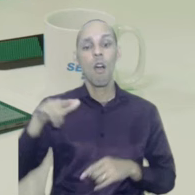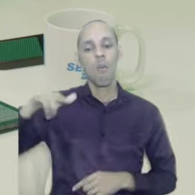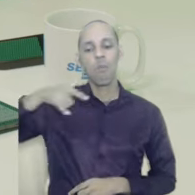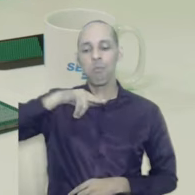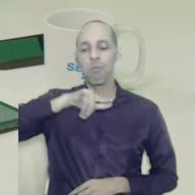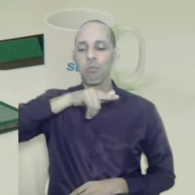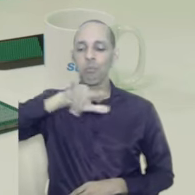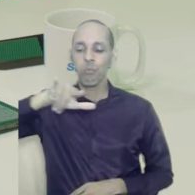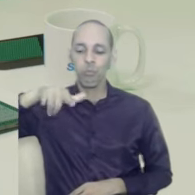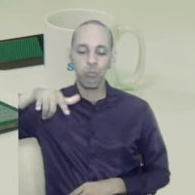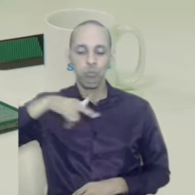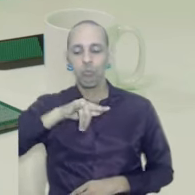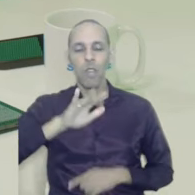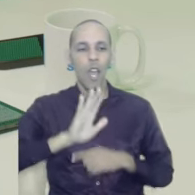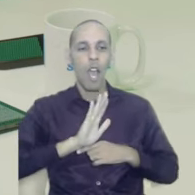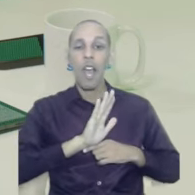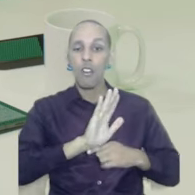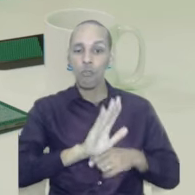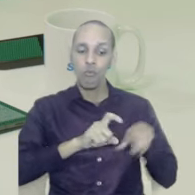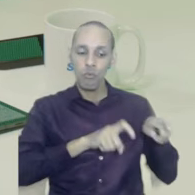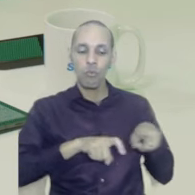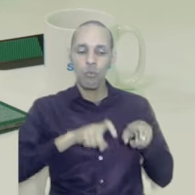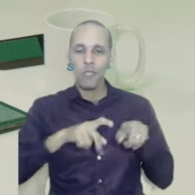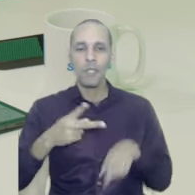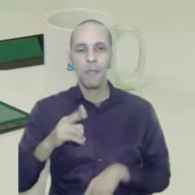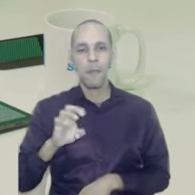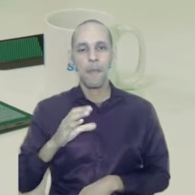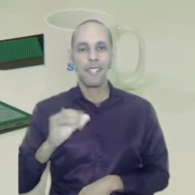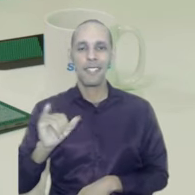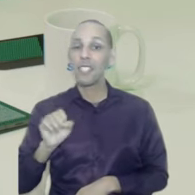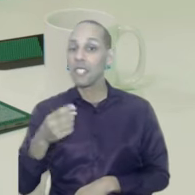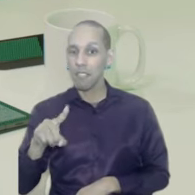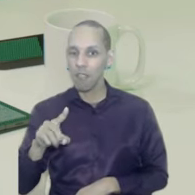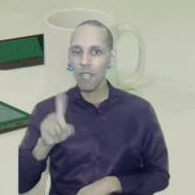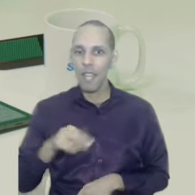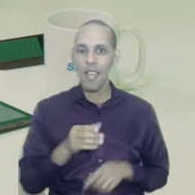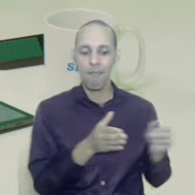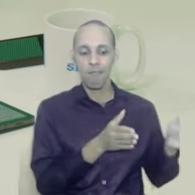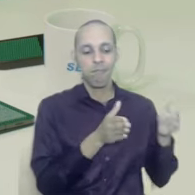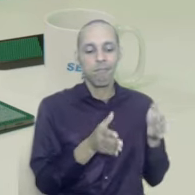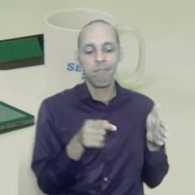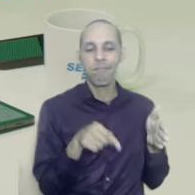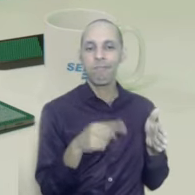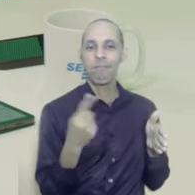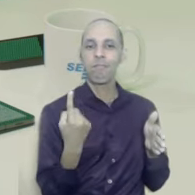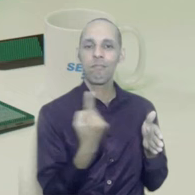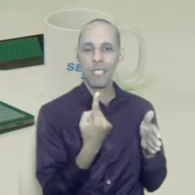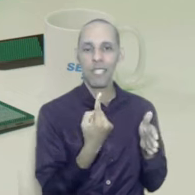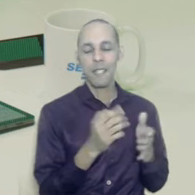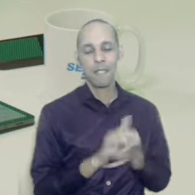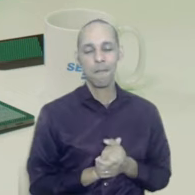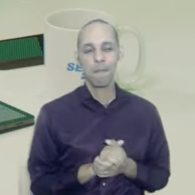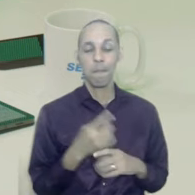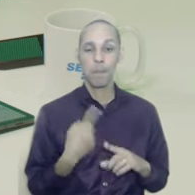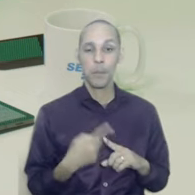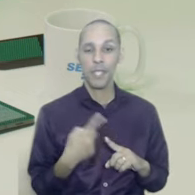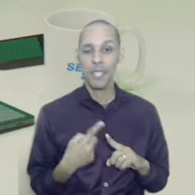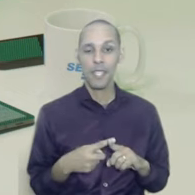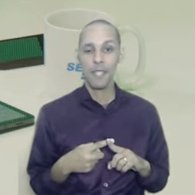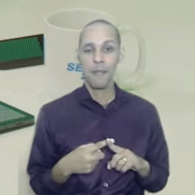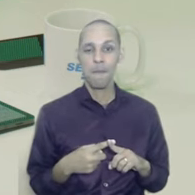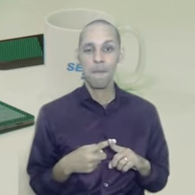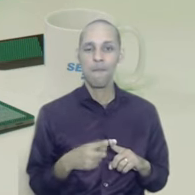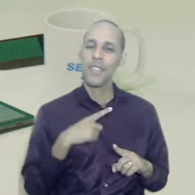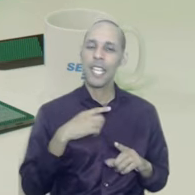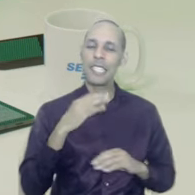chegaram para fazer a diferença ali na agricultura de precisão de fato sendo uma das etapas né que a agricultura de precisão ela tem eh os seus ciclos né